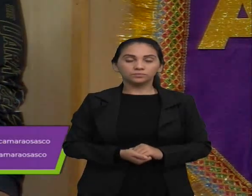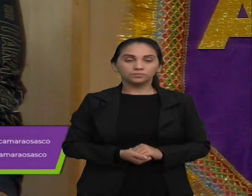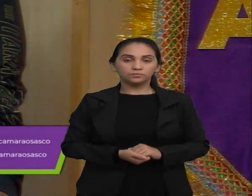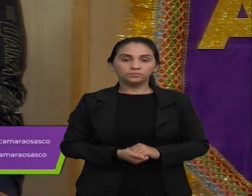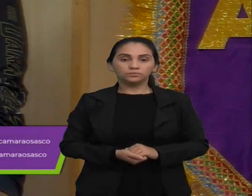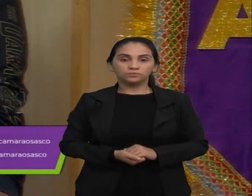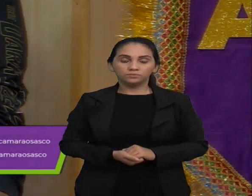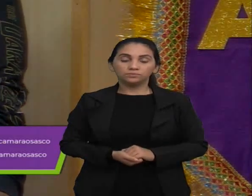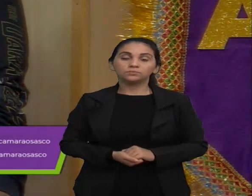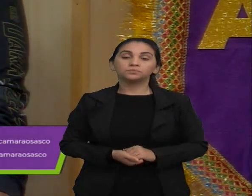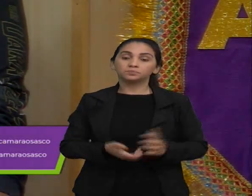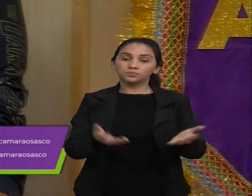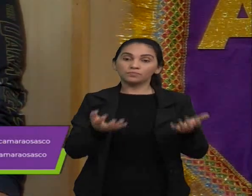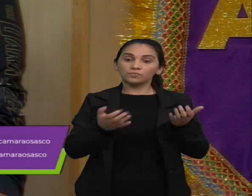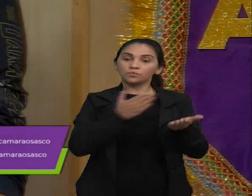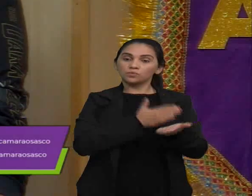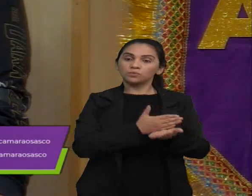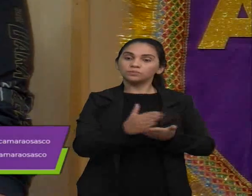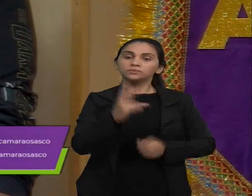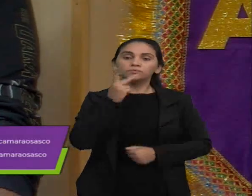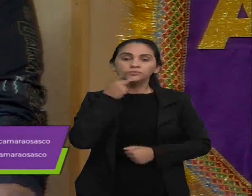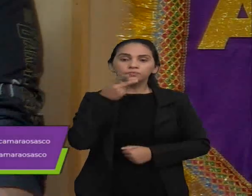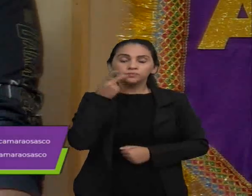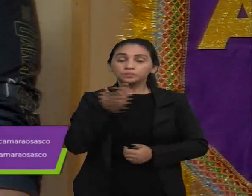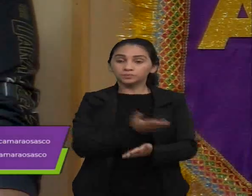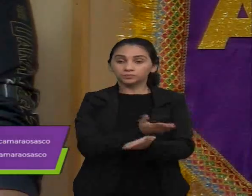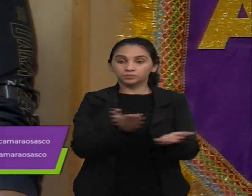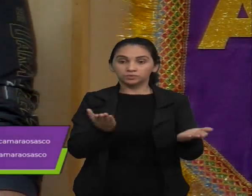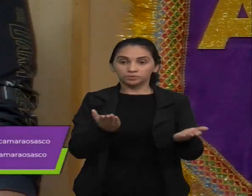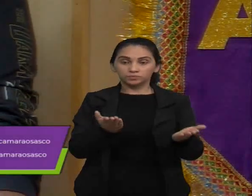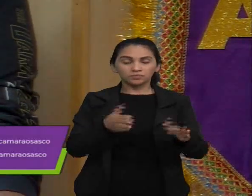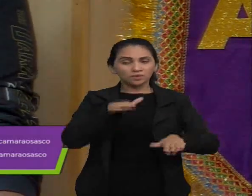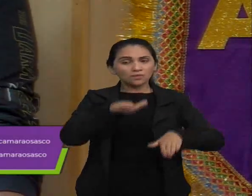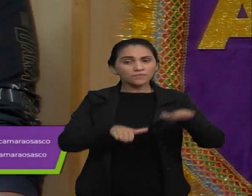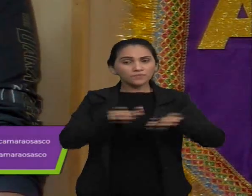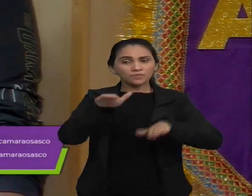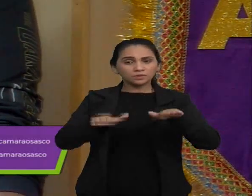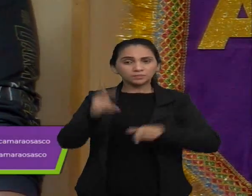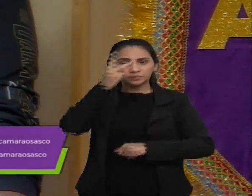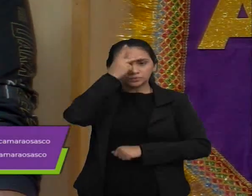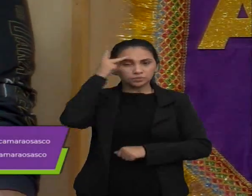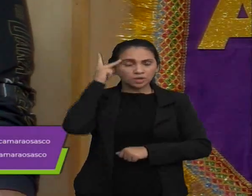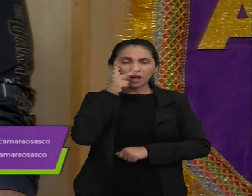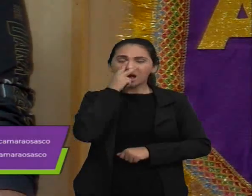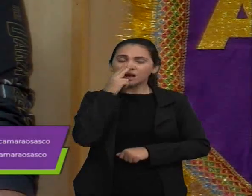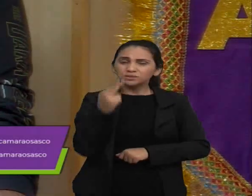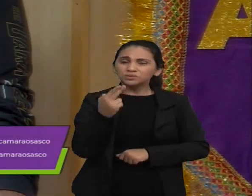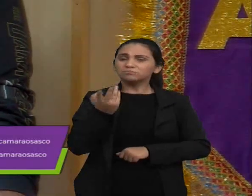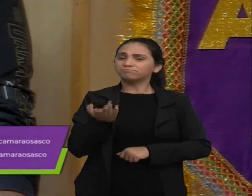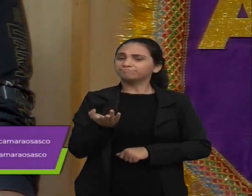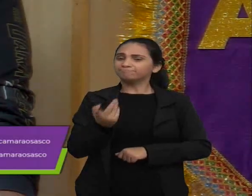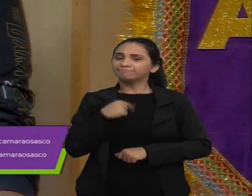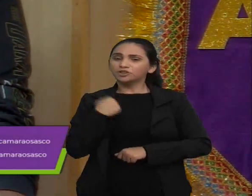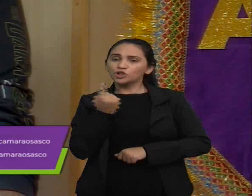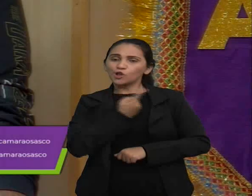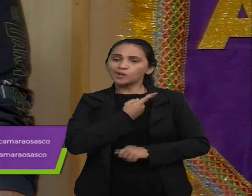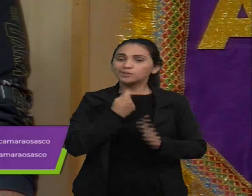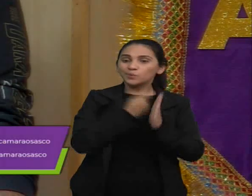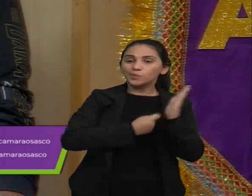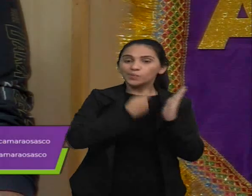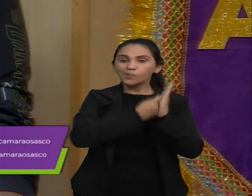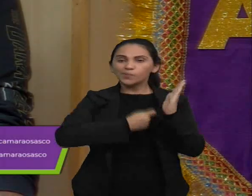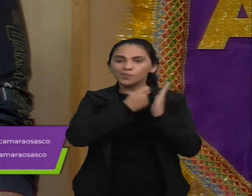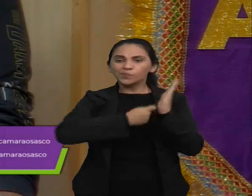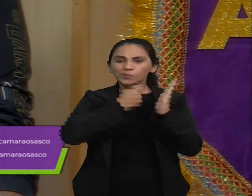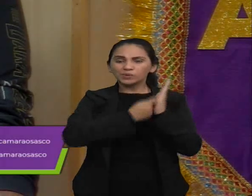Quero começar dizendo aqui para vocês que muitas vezes as pessoas acham que a gente sai nessa luta em